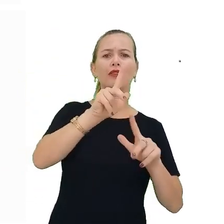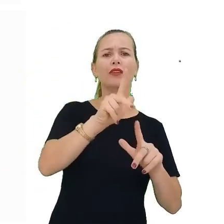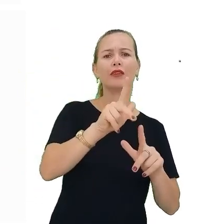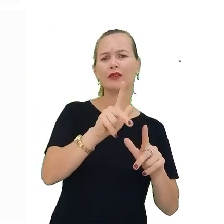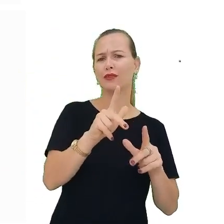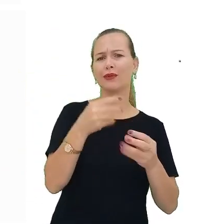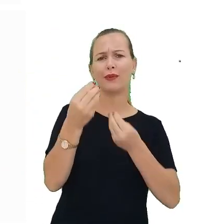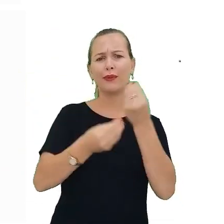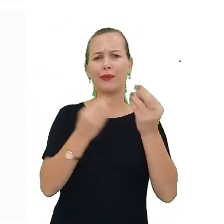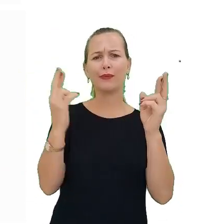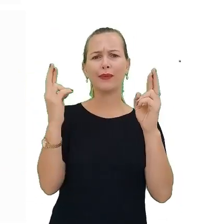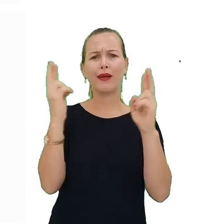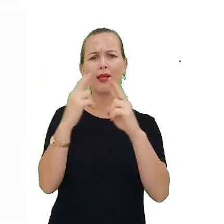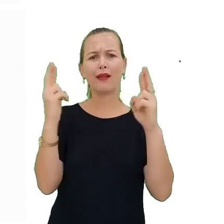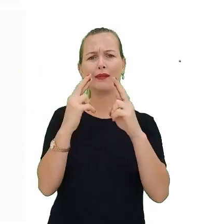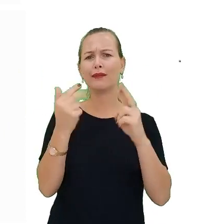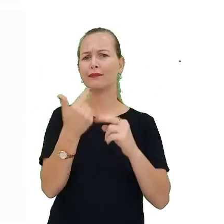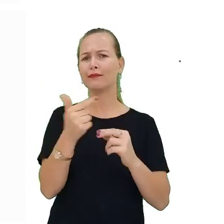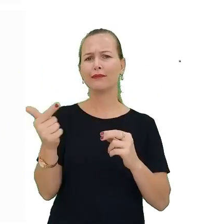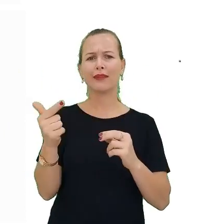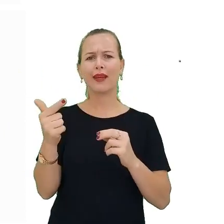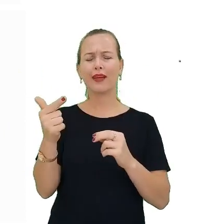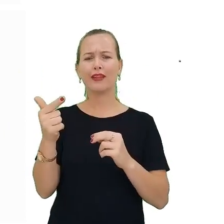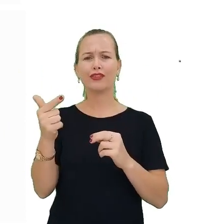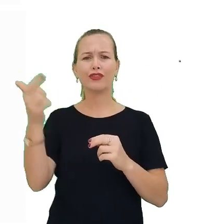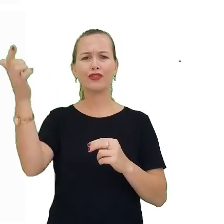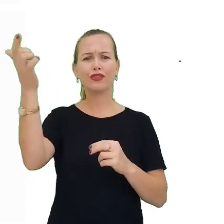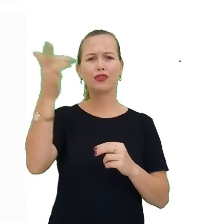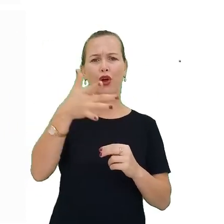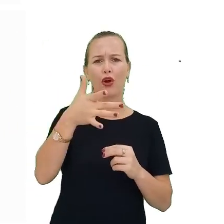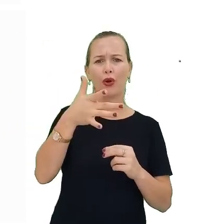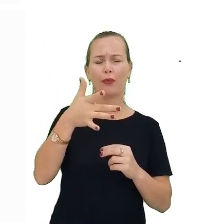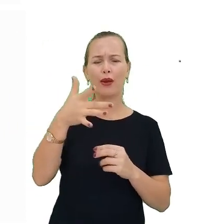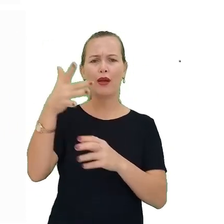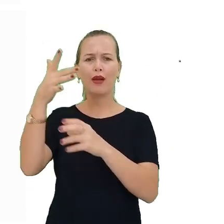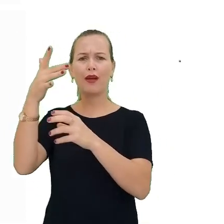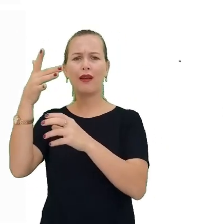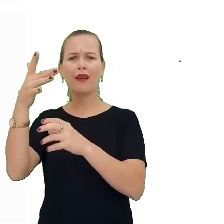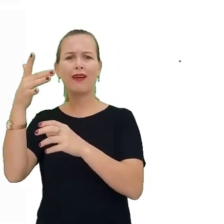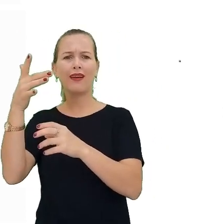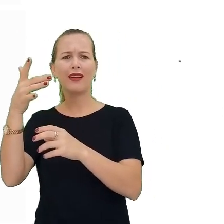há relação nenhuma em somar o que foi sobrando com o valor que se tinha.